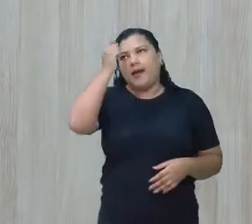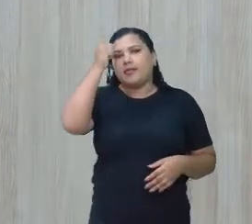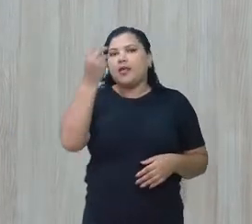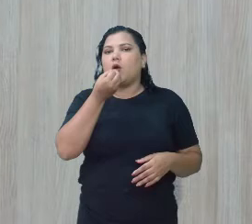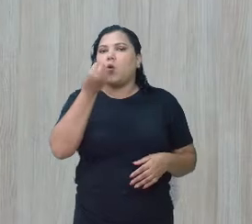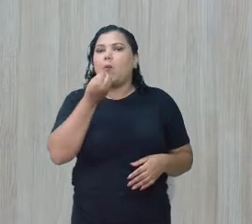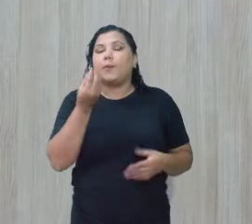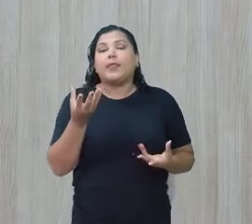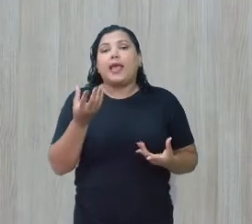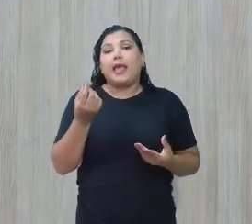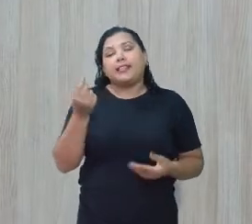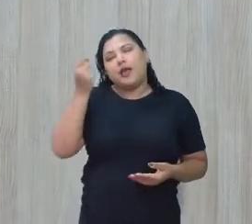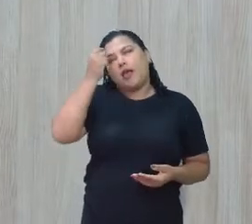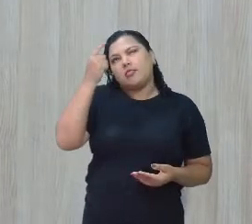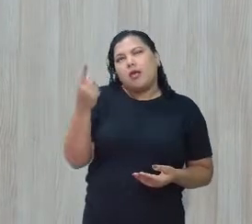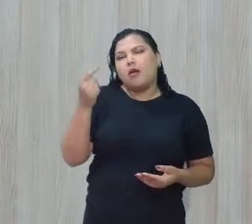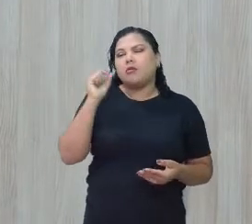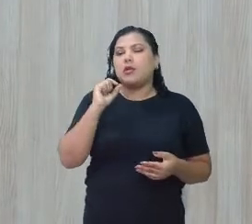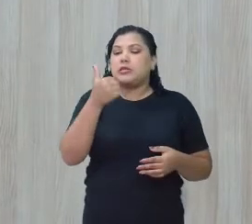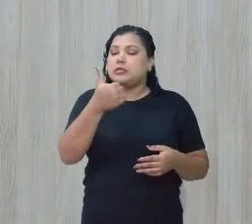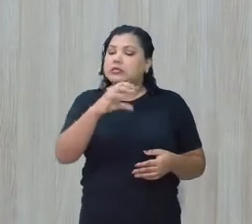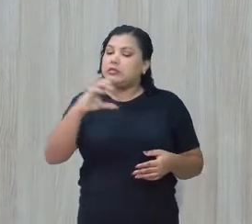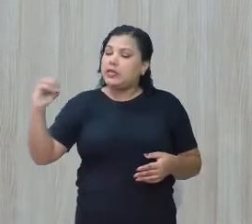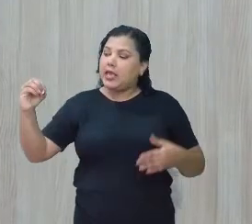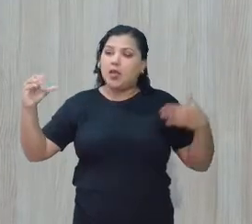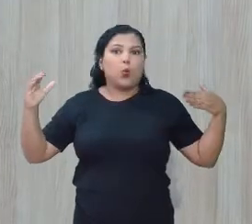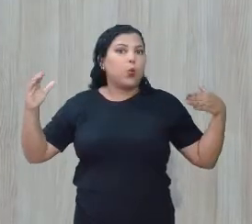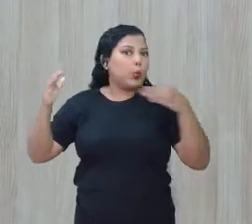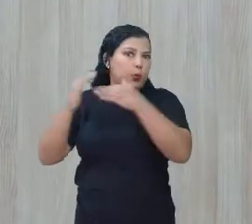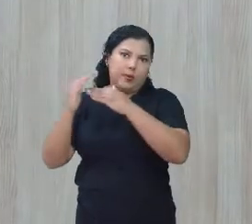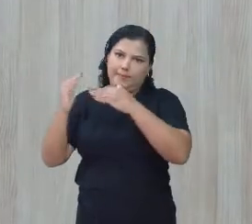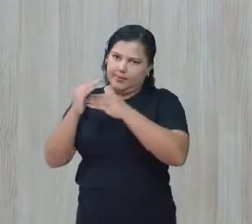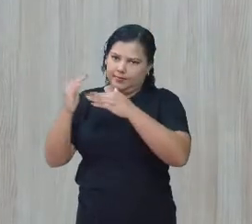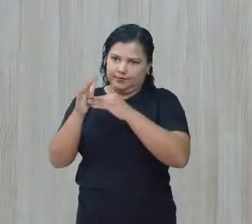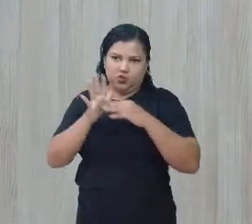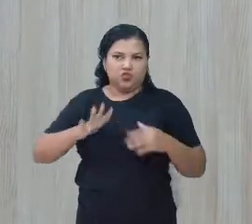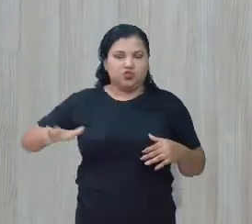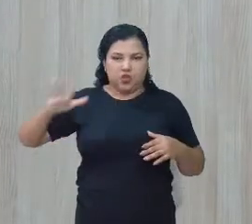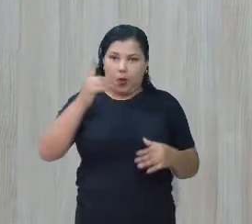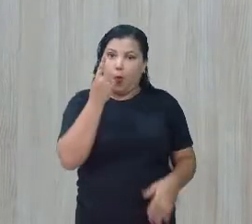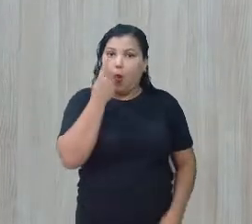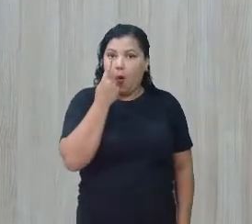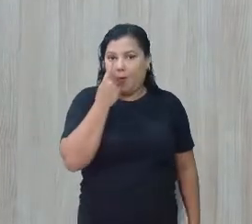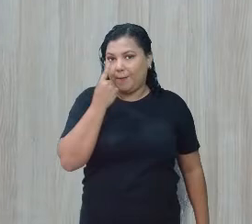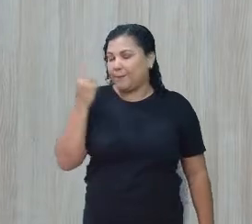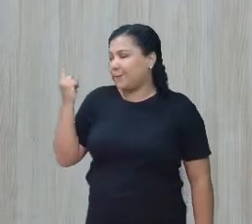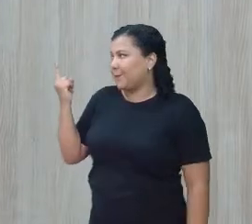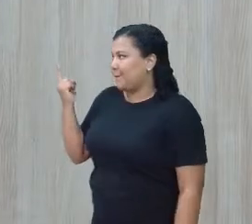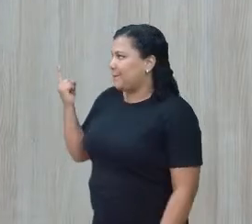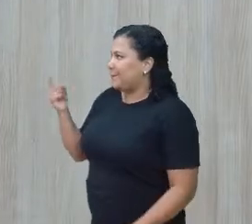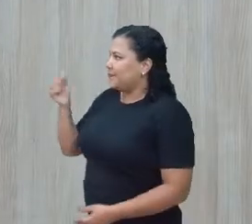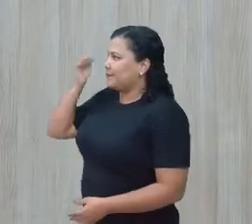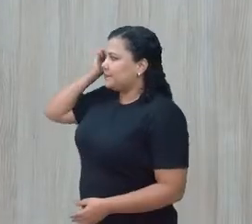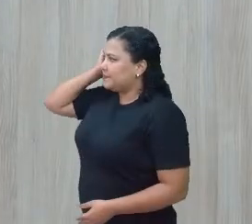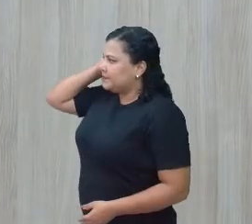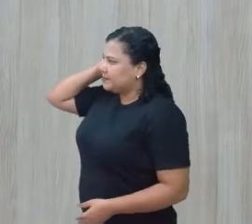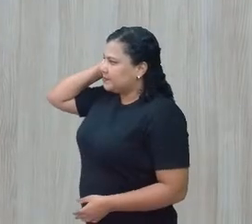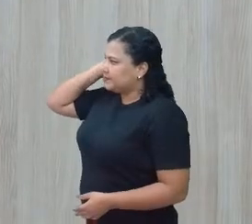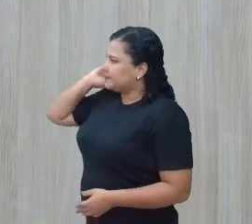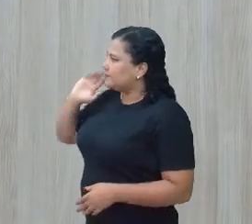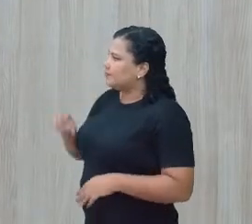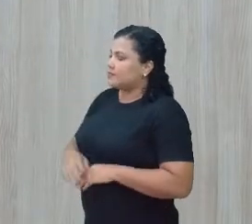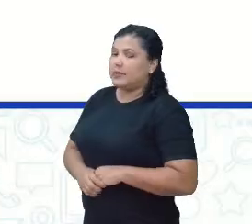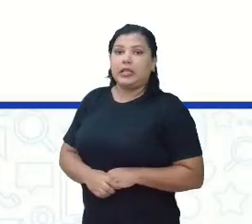quantidade máxima de pedacinhos que a gente vai dividir esse todo, tá certo? Então aí, ó, tô colocando para vocês uma